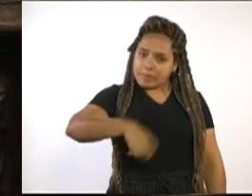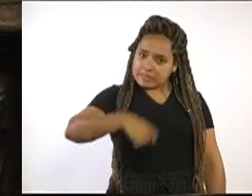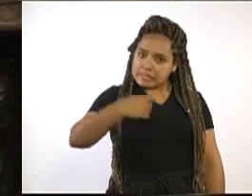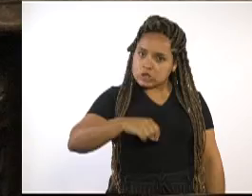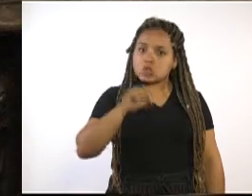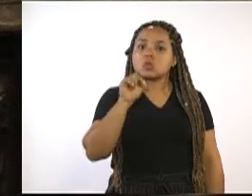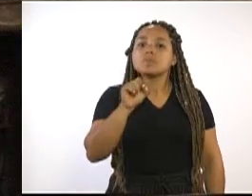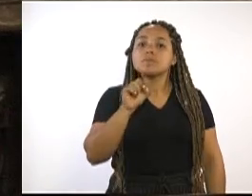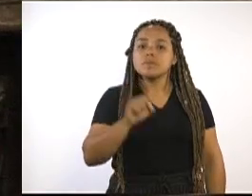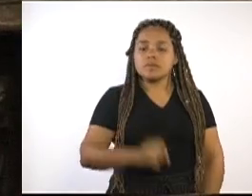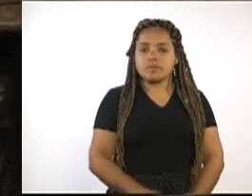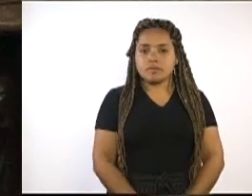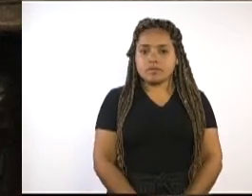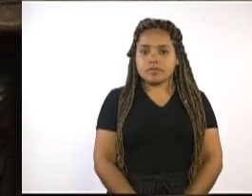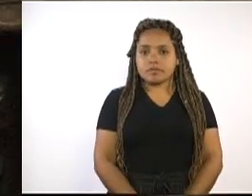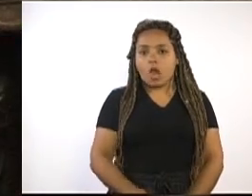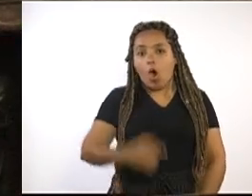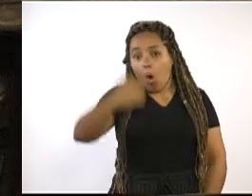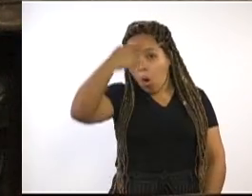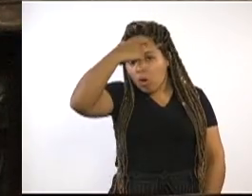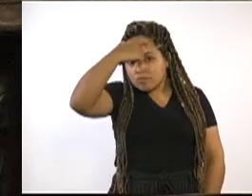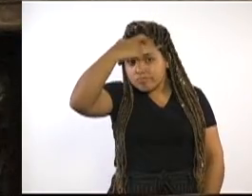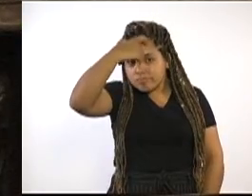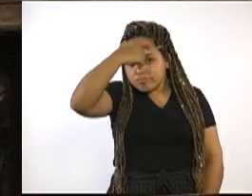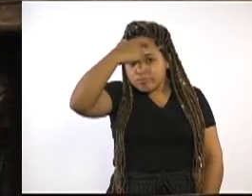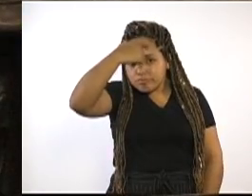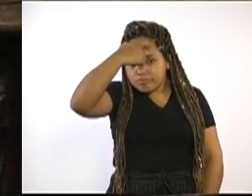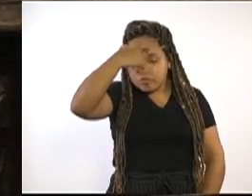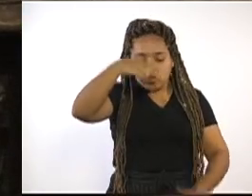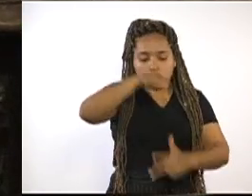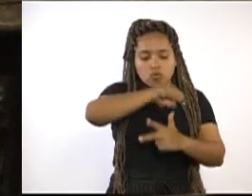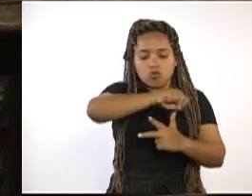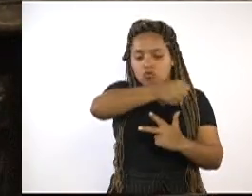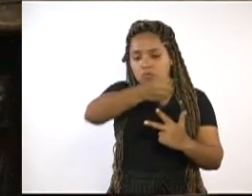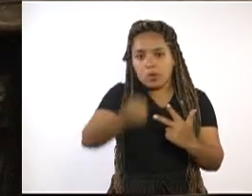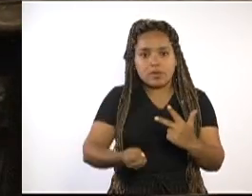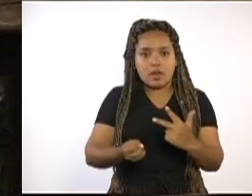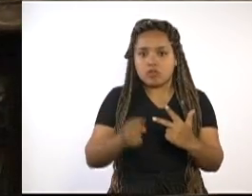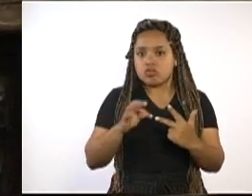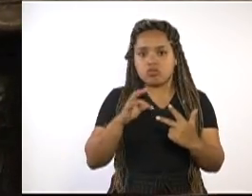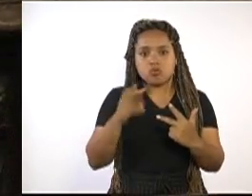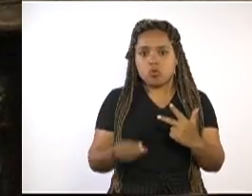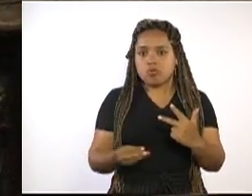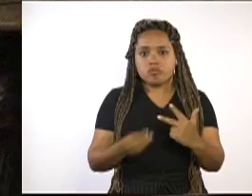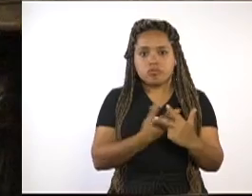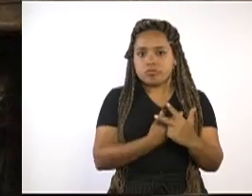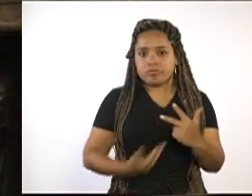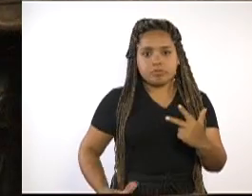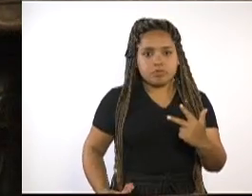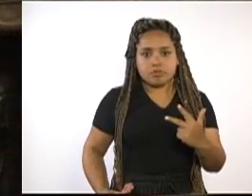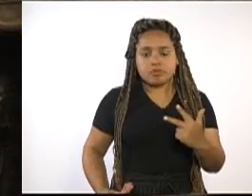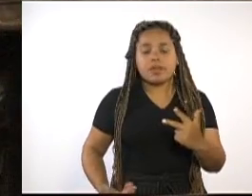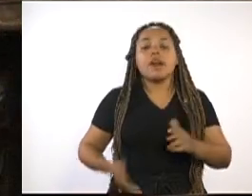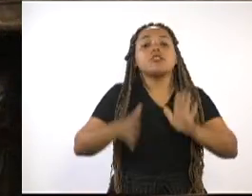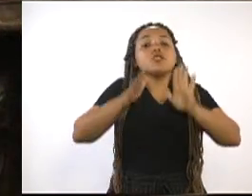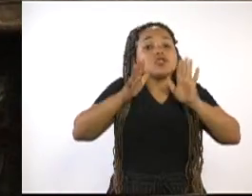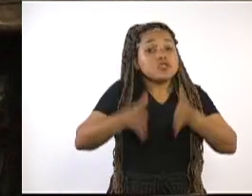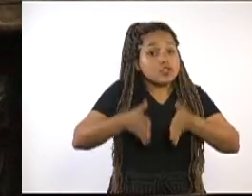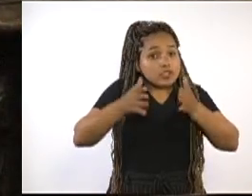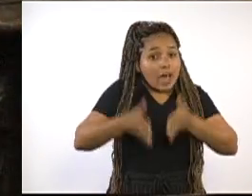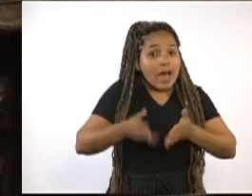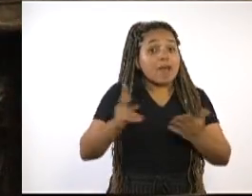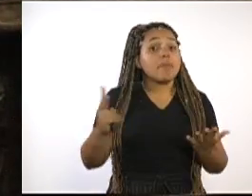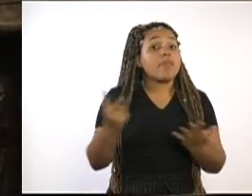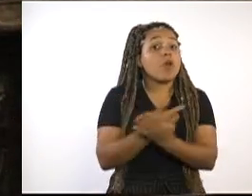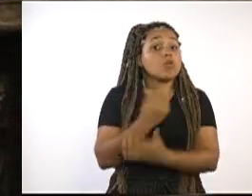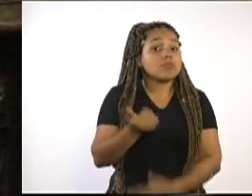haja conscientização dos poderes públicos, e isto já era para ter acontecido há décadas